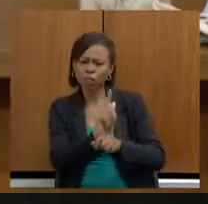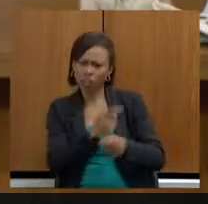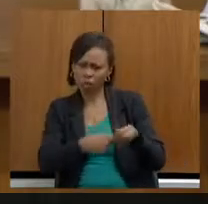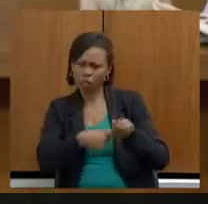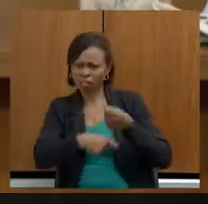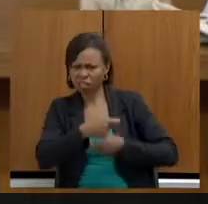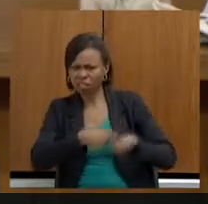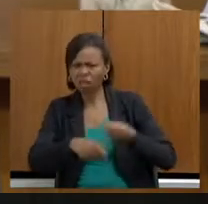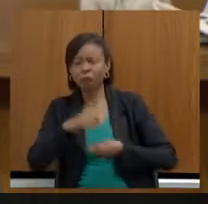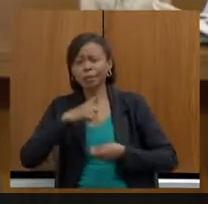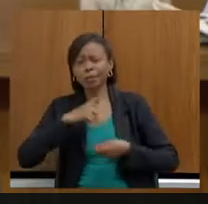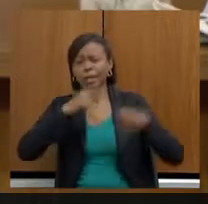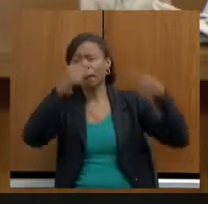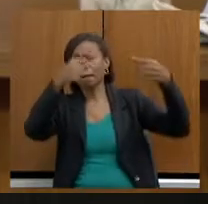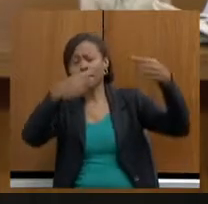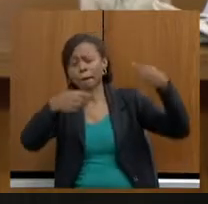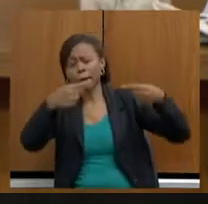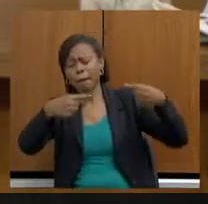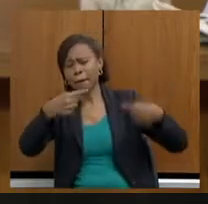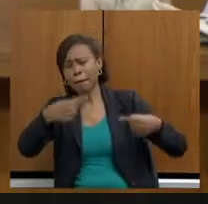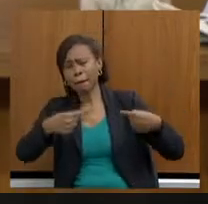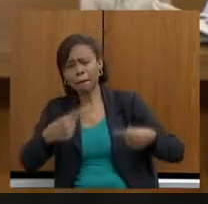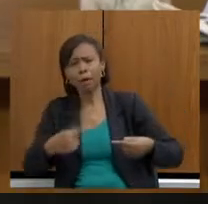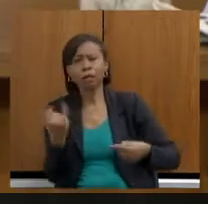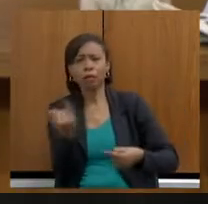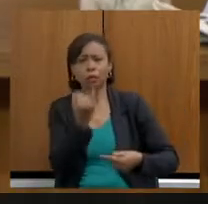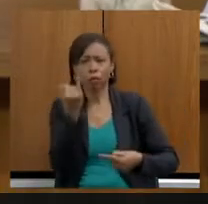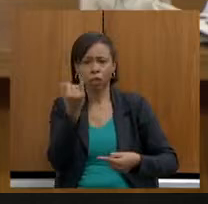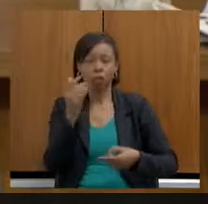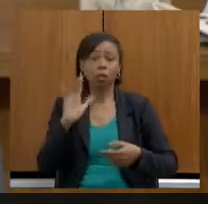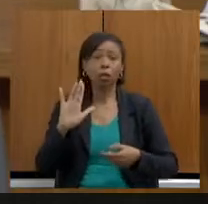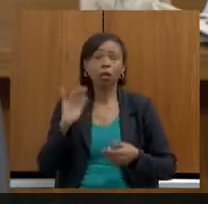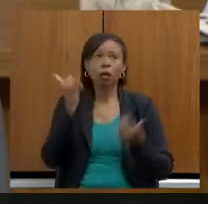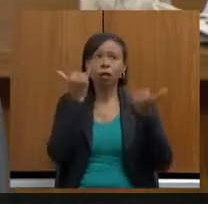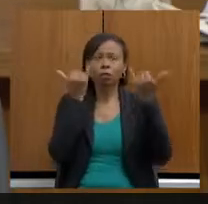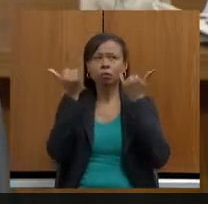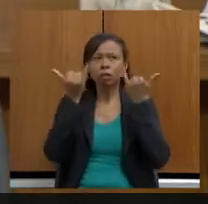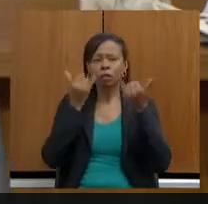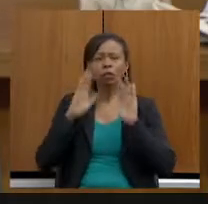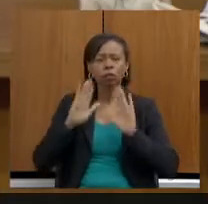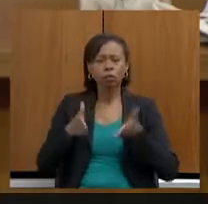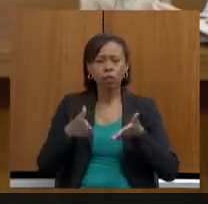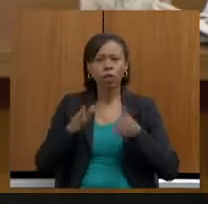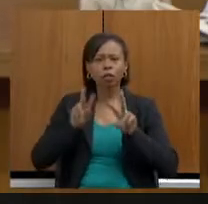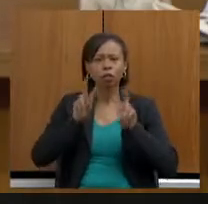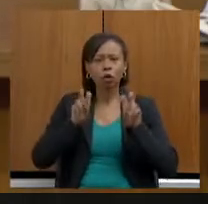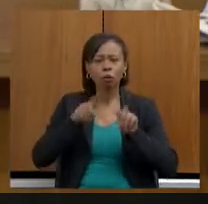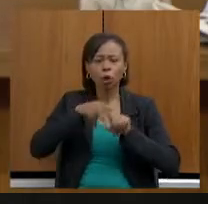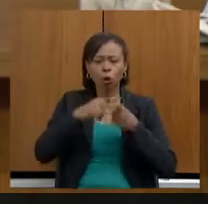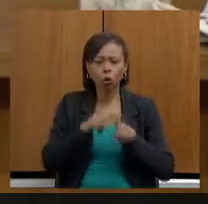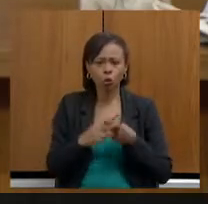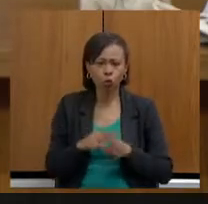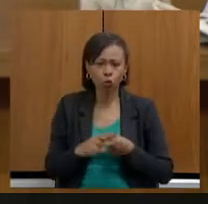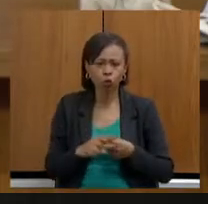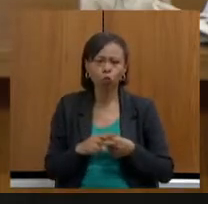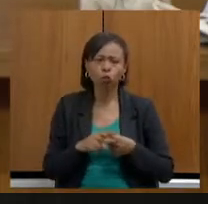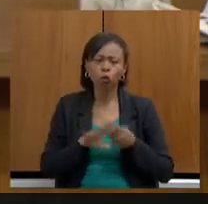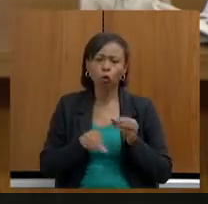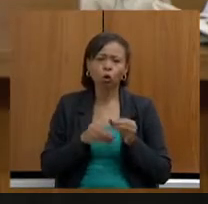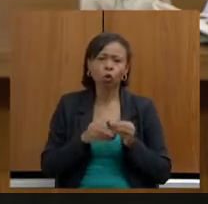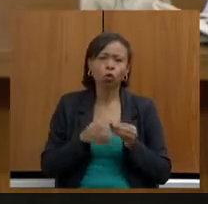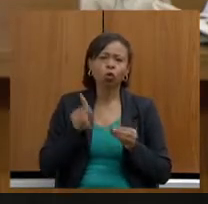entram questão de detalhes são muito importante e tive essa informação é sobre o reajuste dado pelo Governador